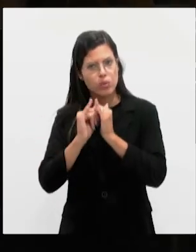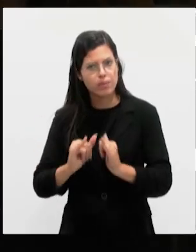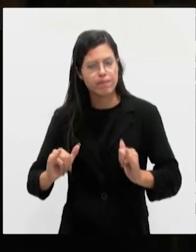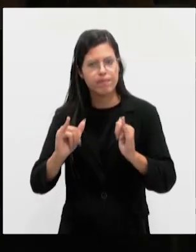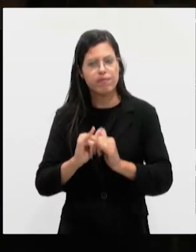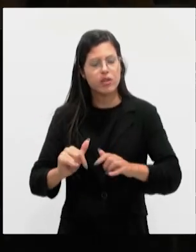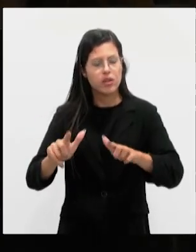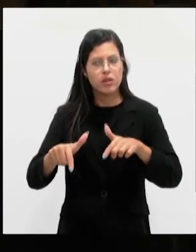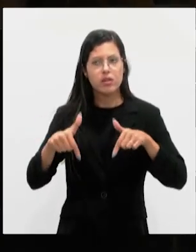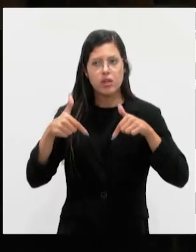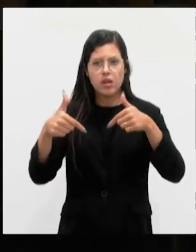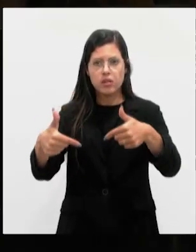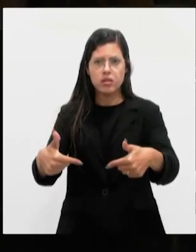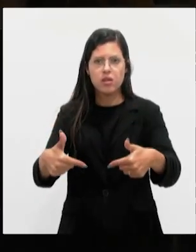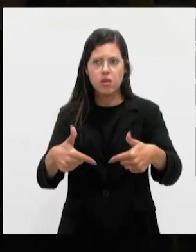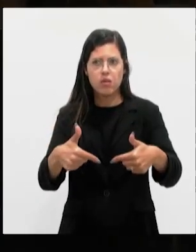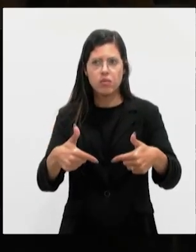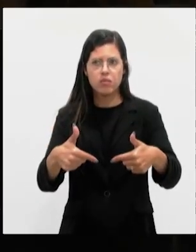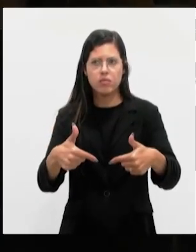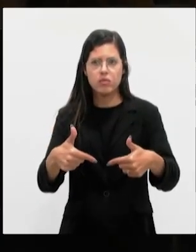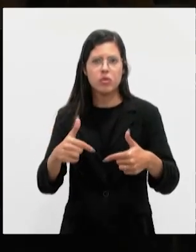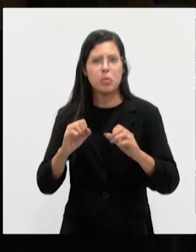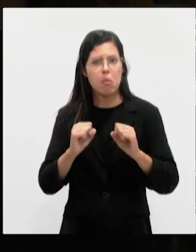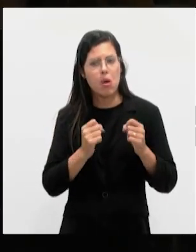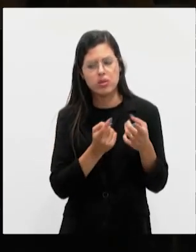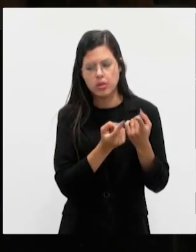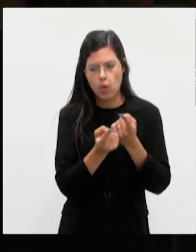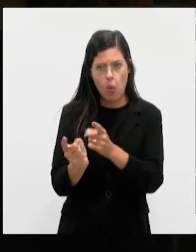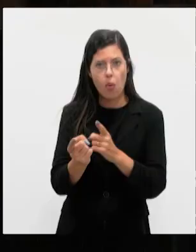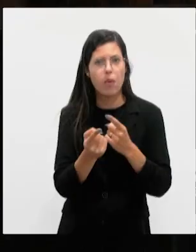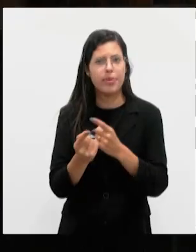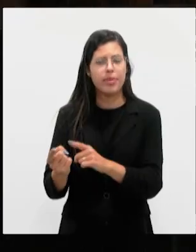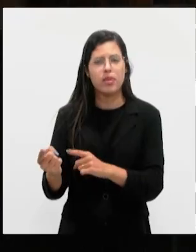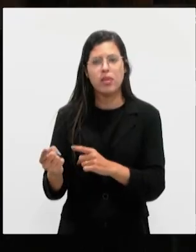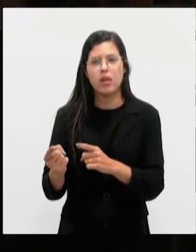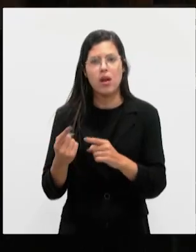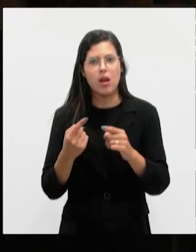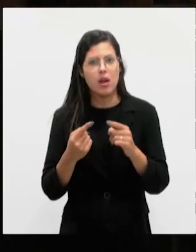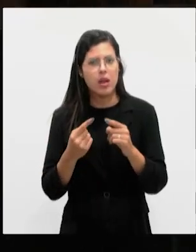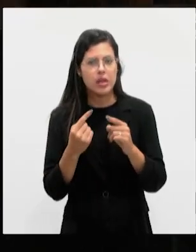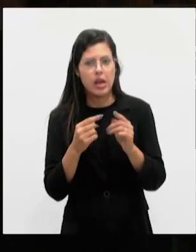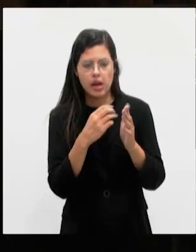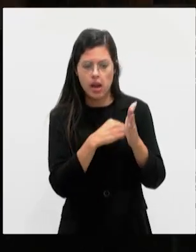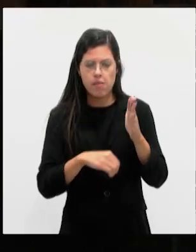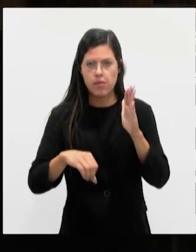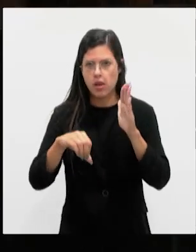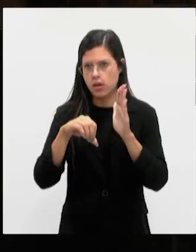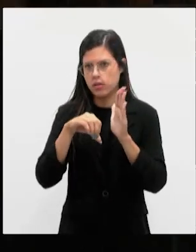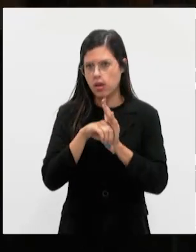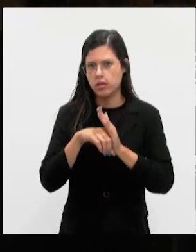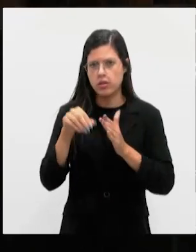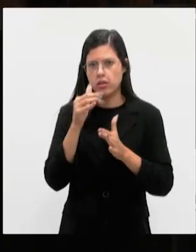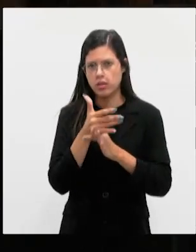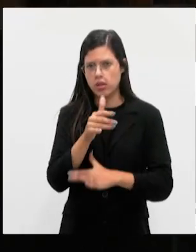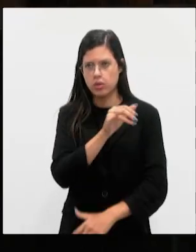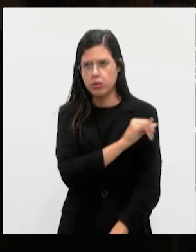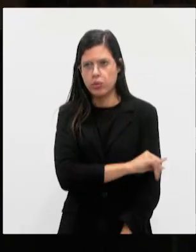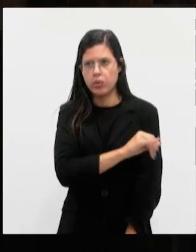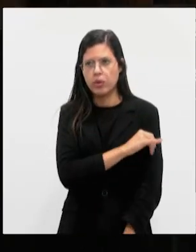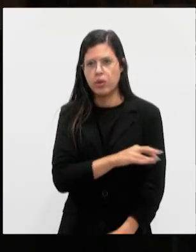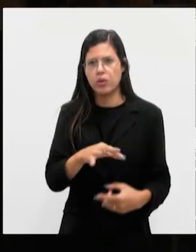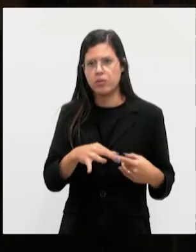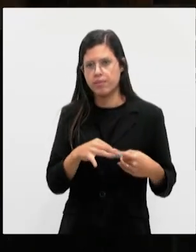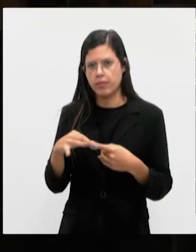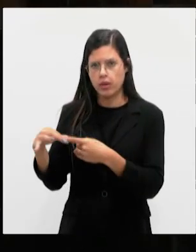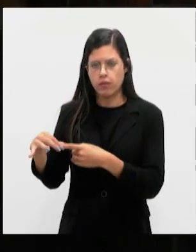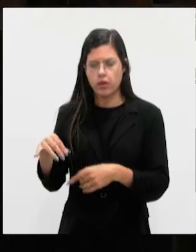ações para que a gente possa combater esse avanço da criminalidade na cidade do Rio de Janeiro e no subúrbio